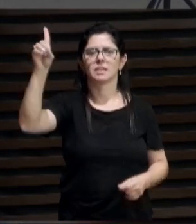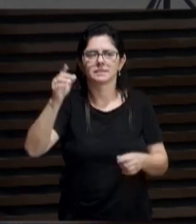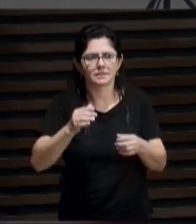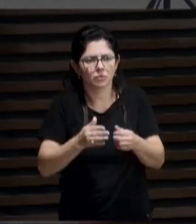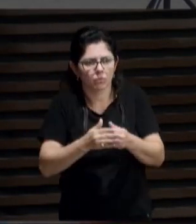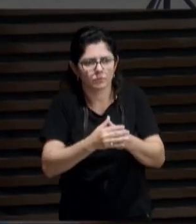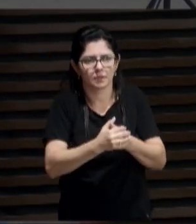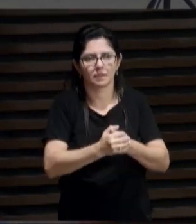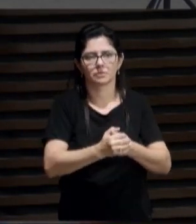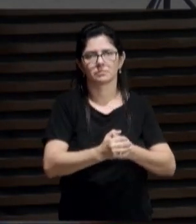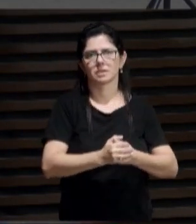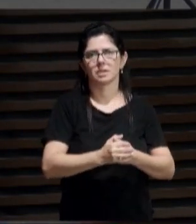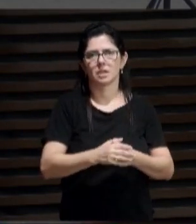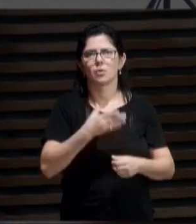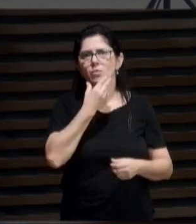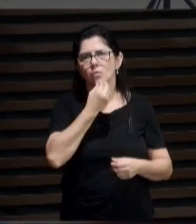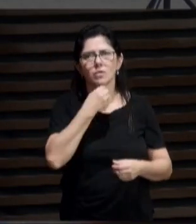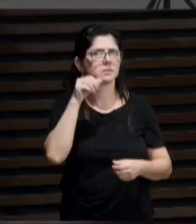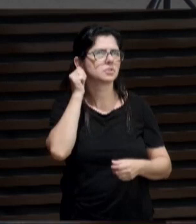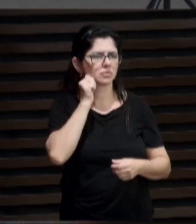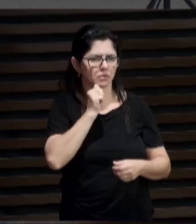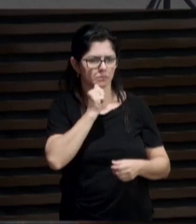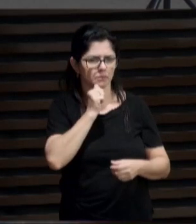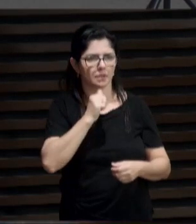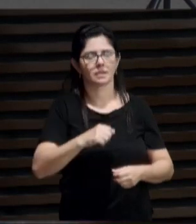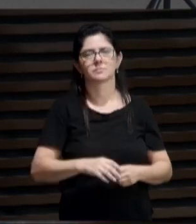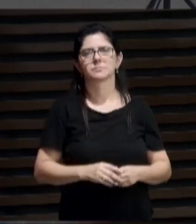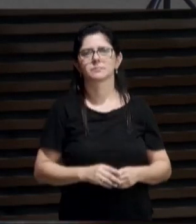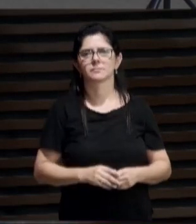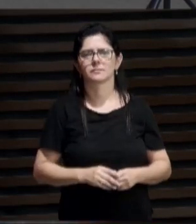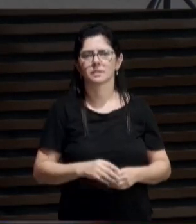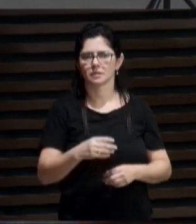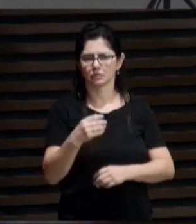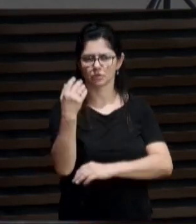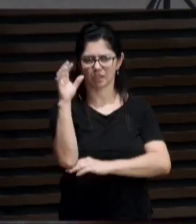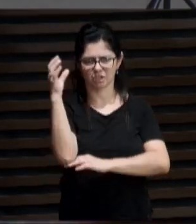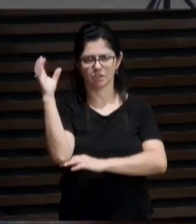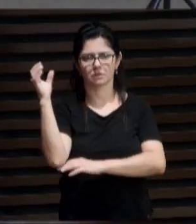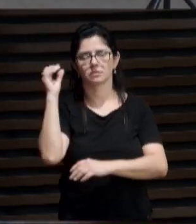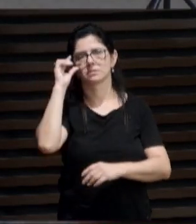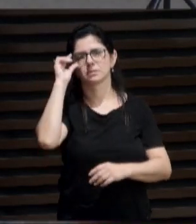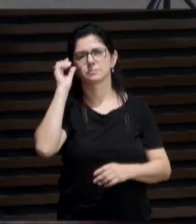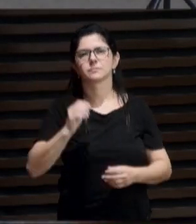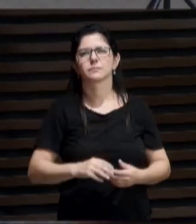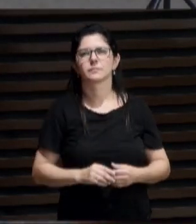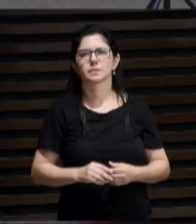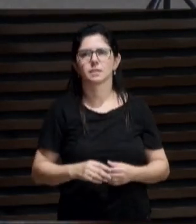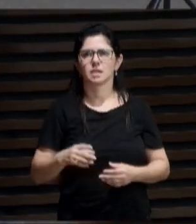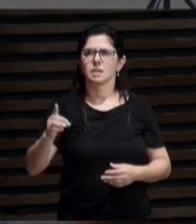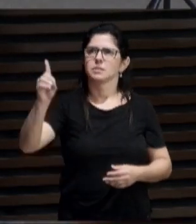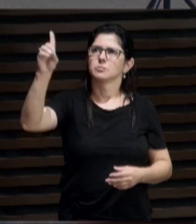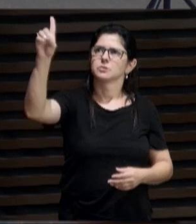o homem e sua mulher, por entre as árvores do jardim. Segue. E chamou o Senhor Deus